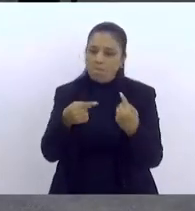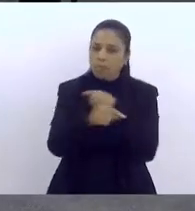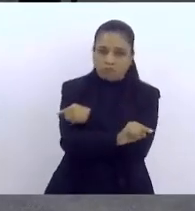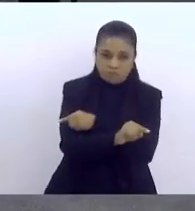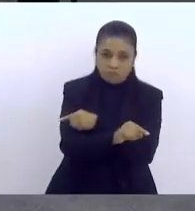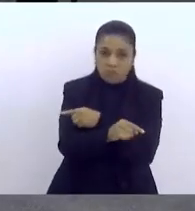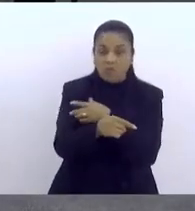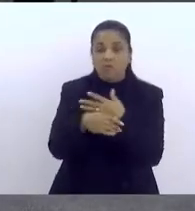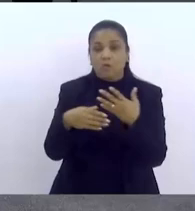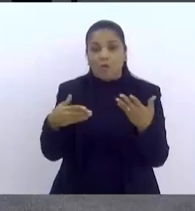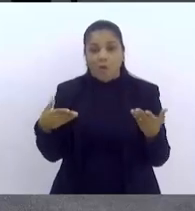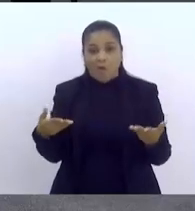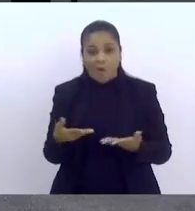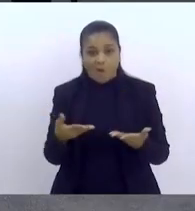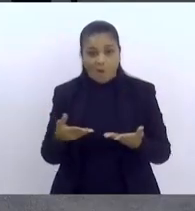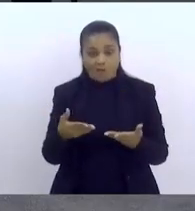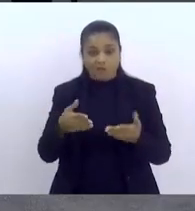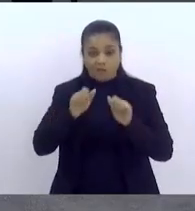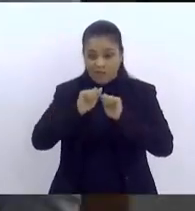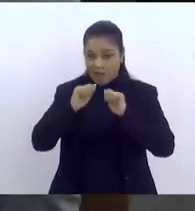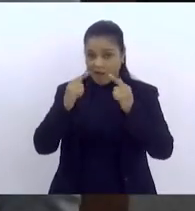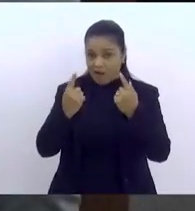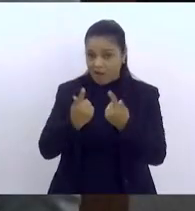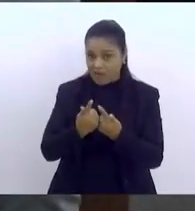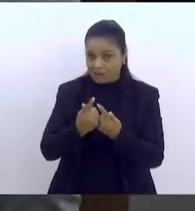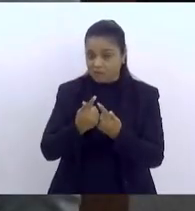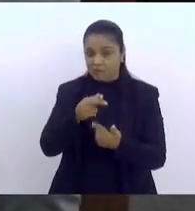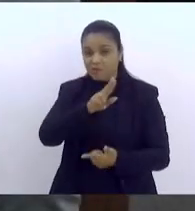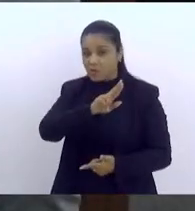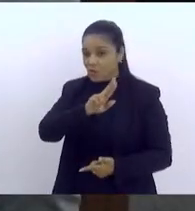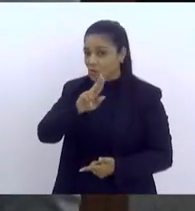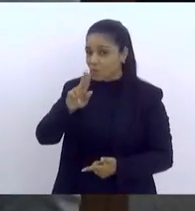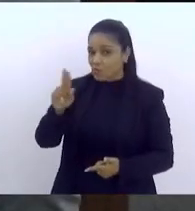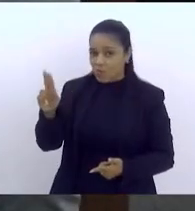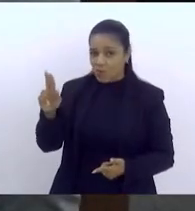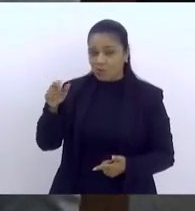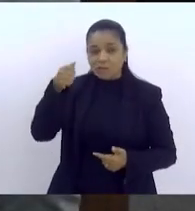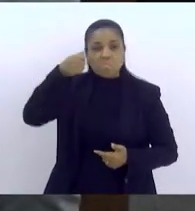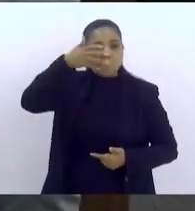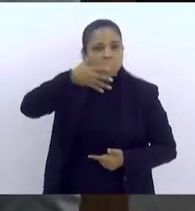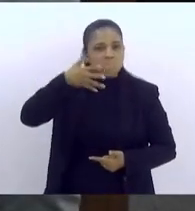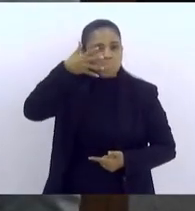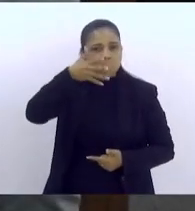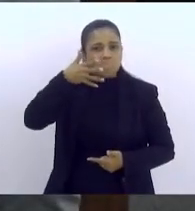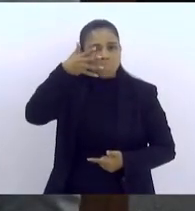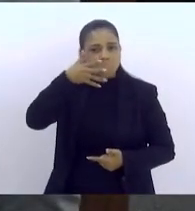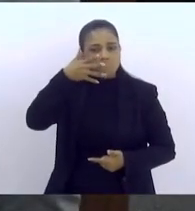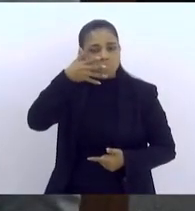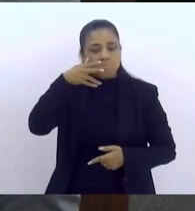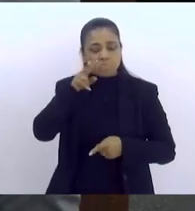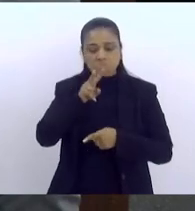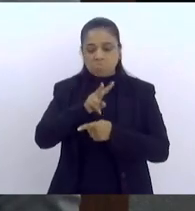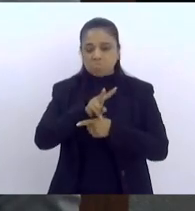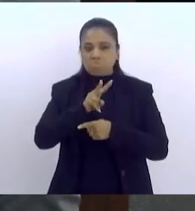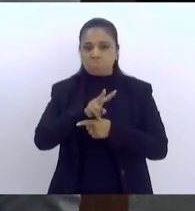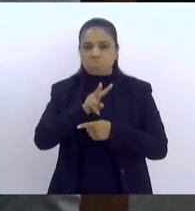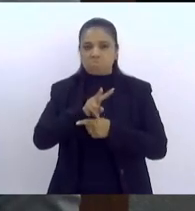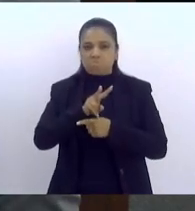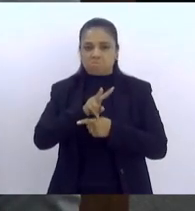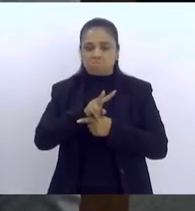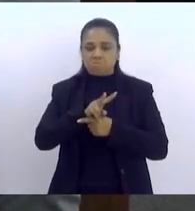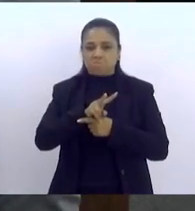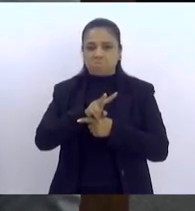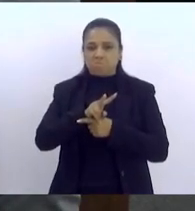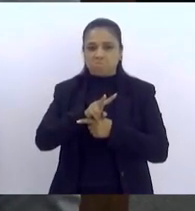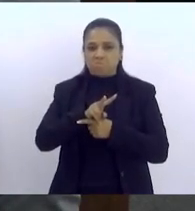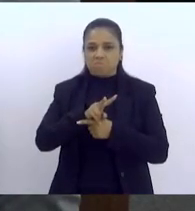acontecer aqui hoje é que a Alerge, em nome de um discurso aparentemente conservador, está se